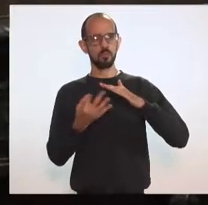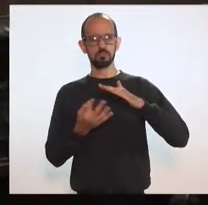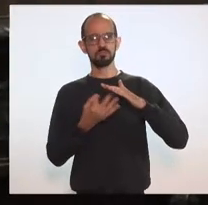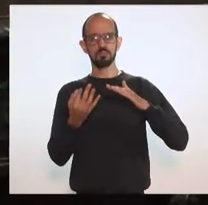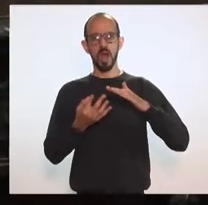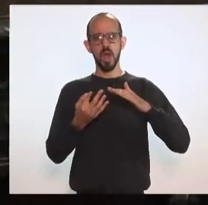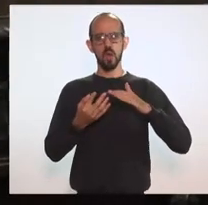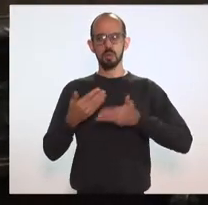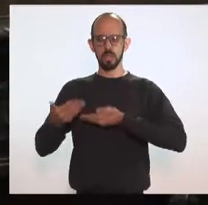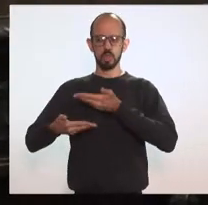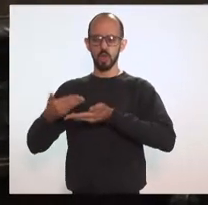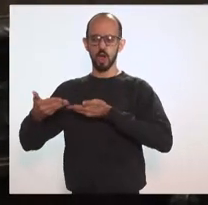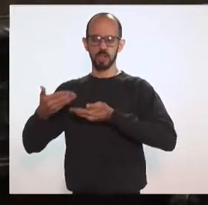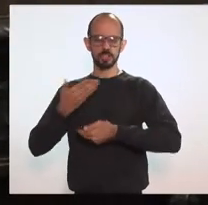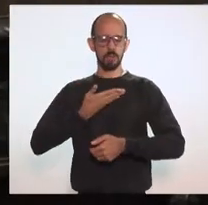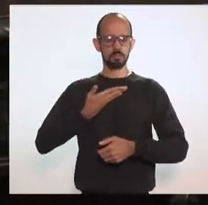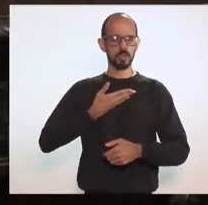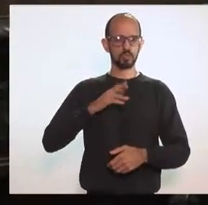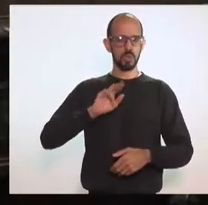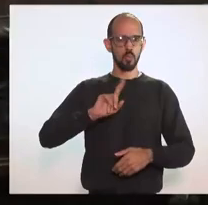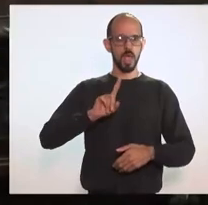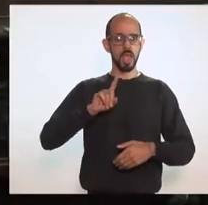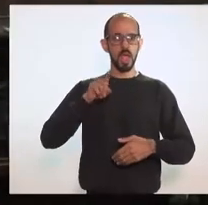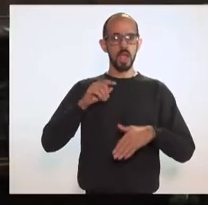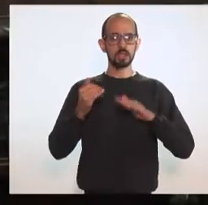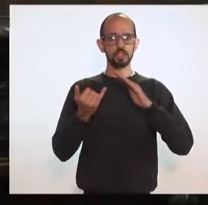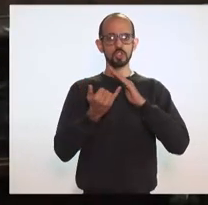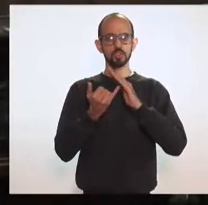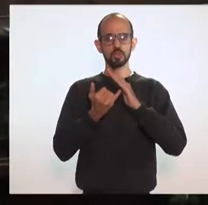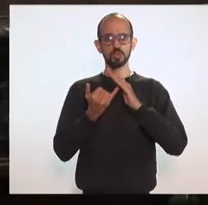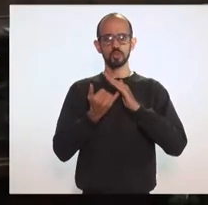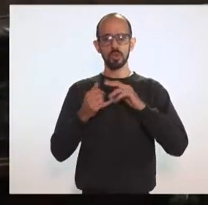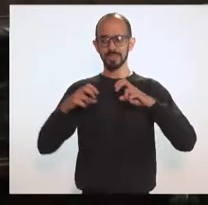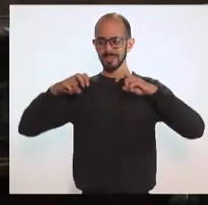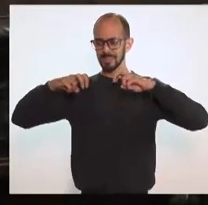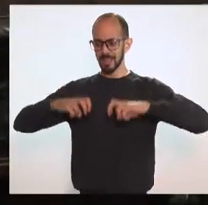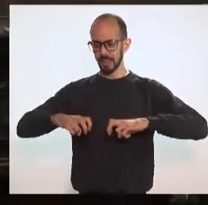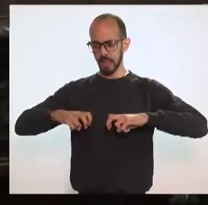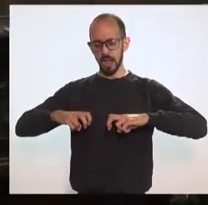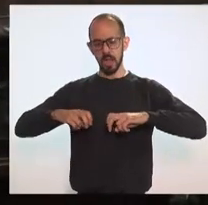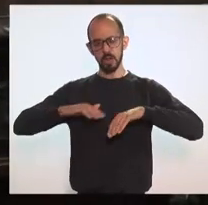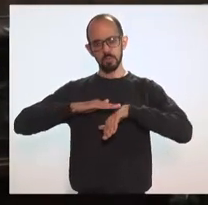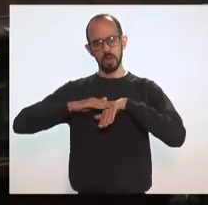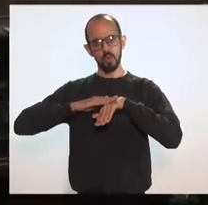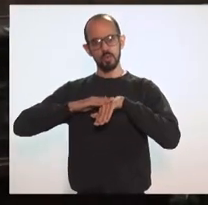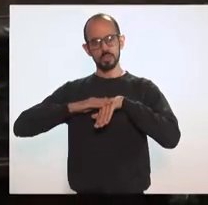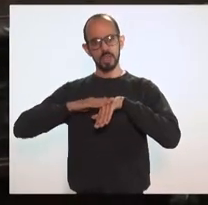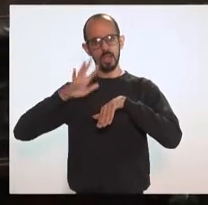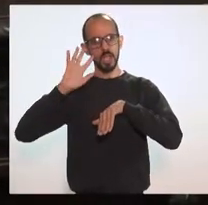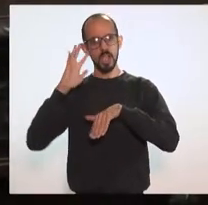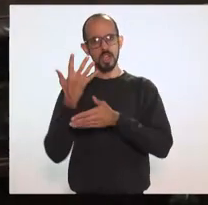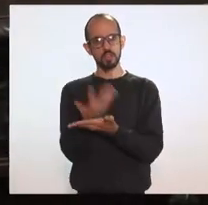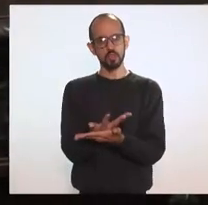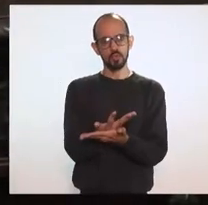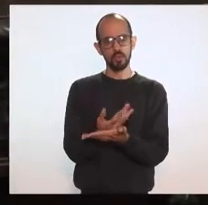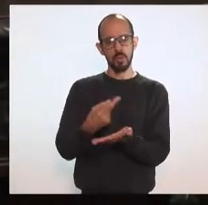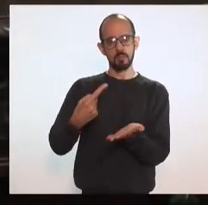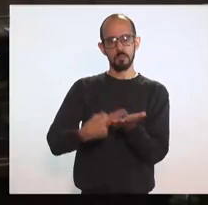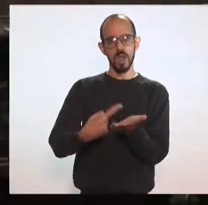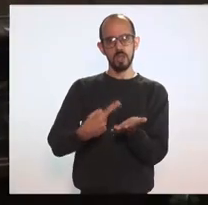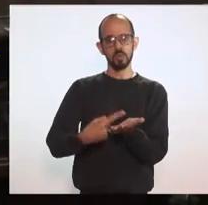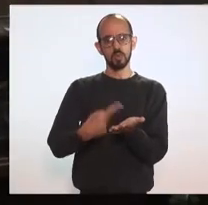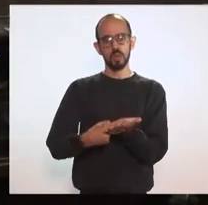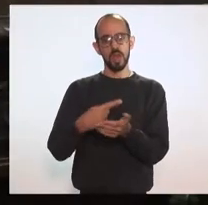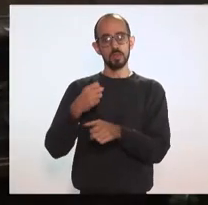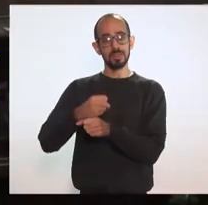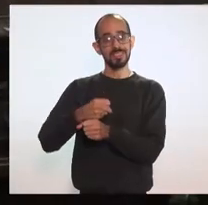próprias entre amigos pro instituições que sentaram com seus representantes e decidiram para depois de anos de